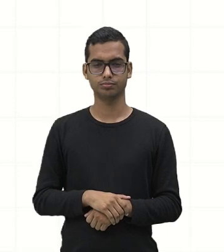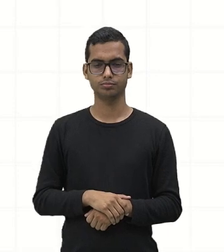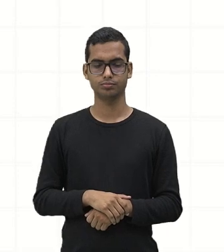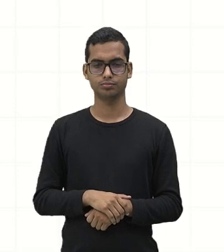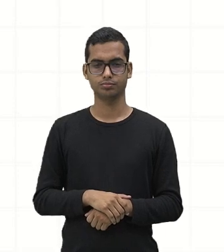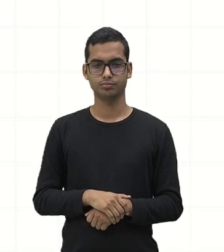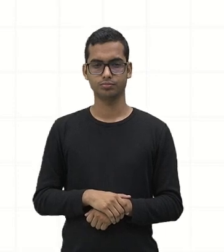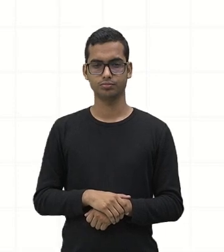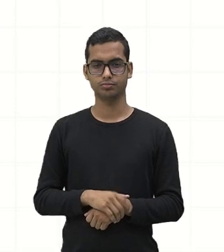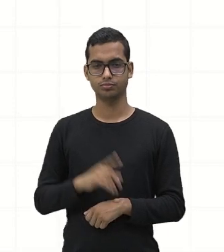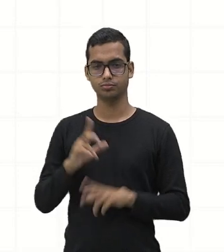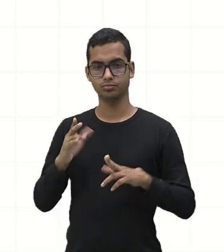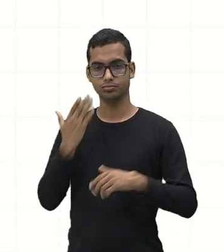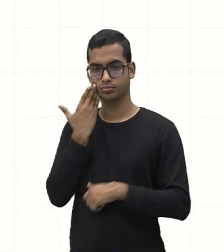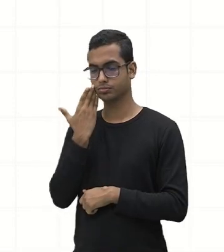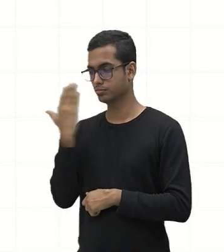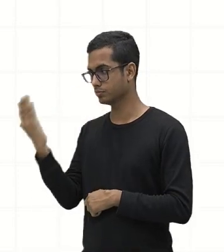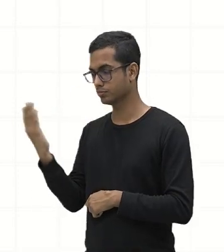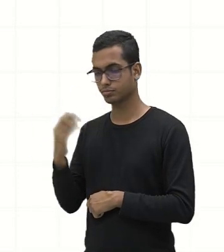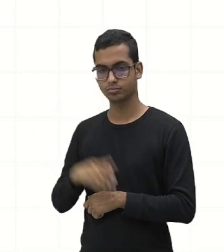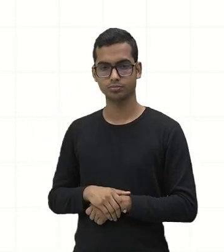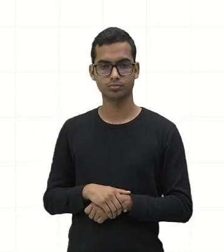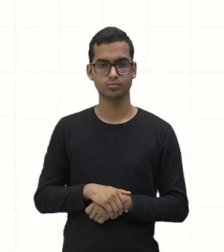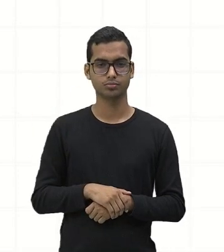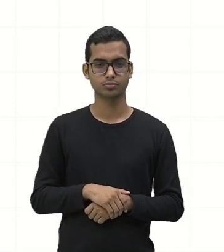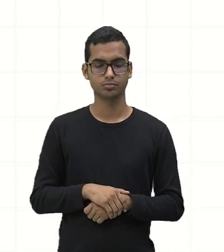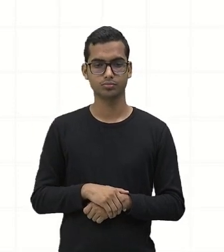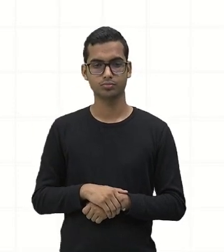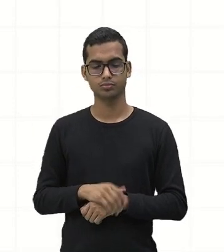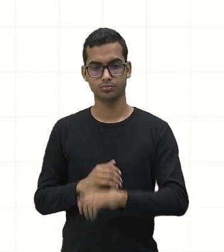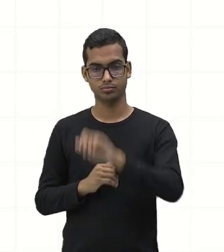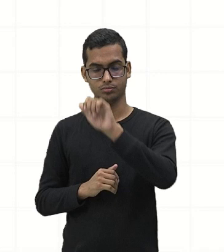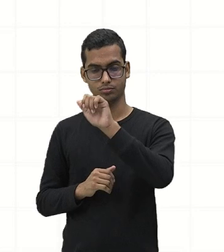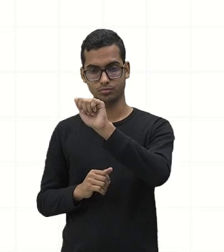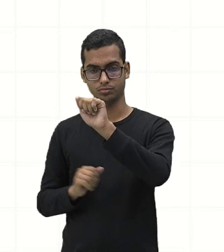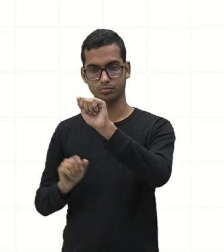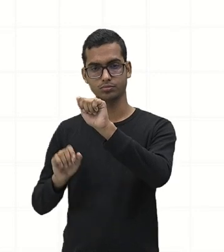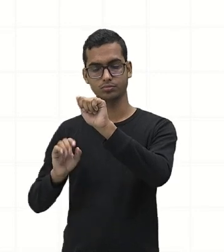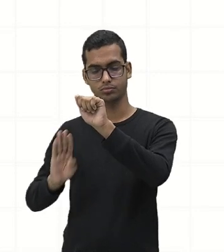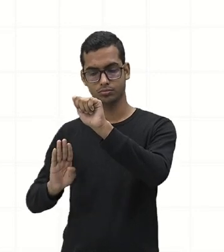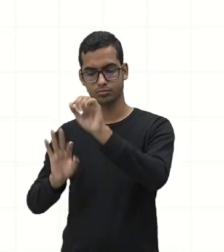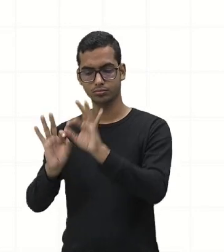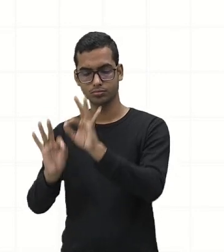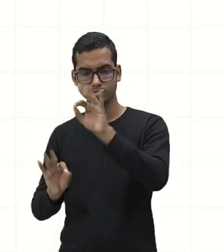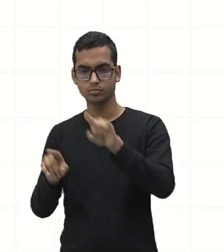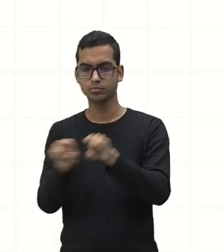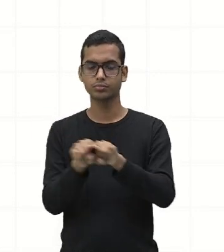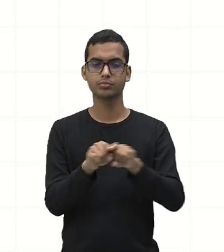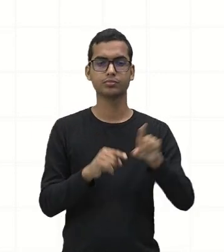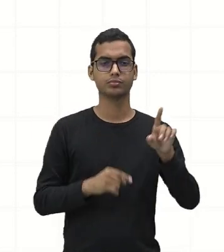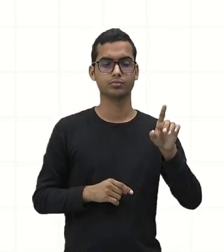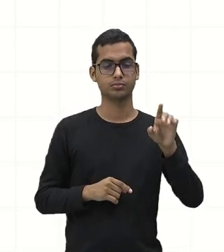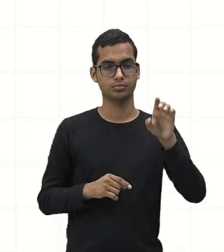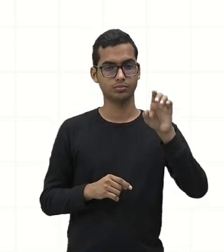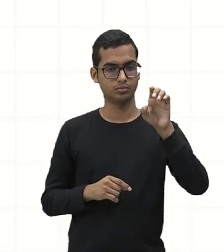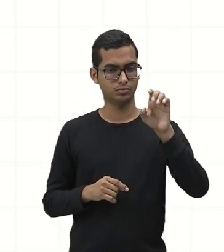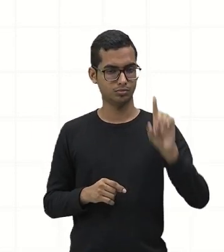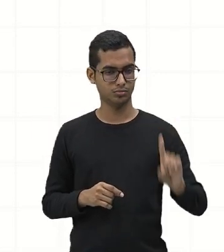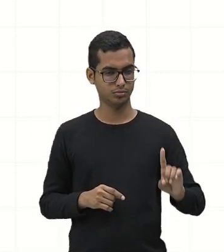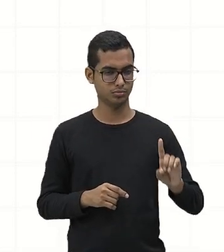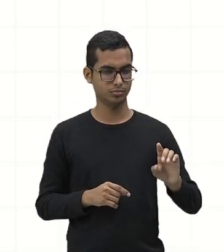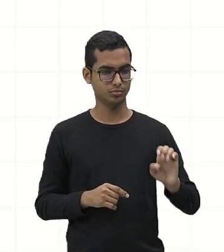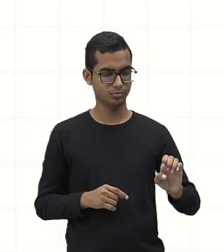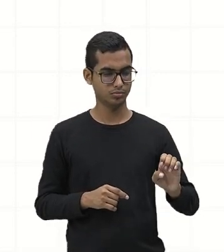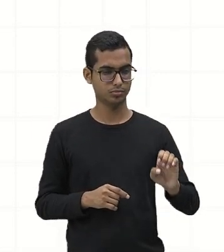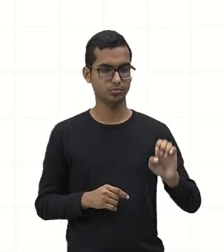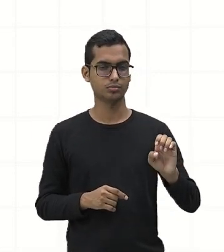B está para BC, assim como ED está para EF. Então, 40 está para